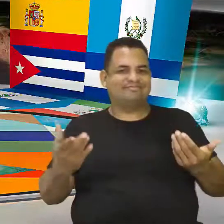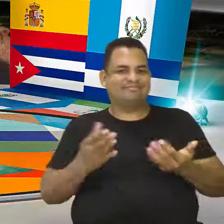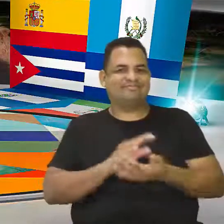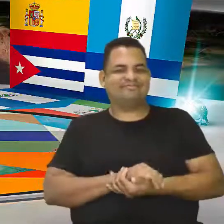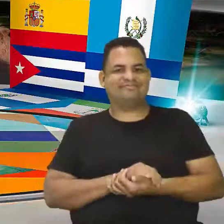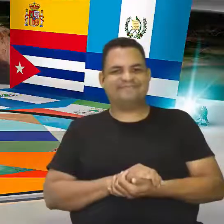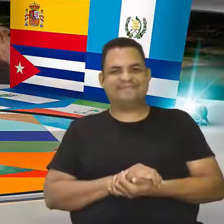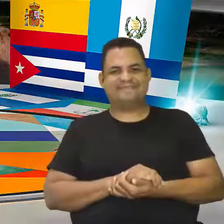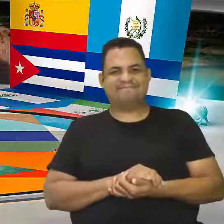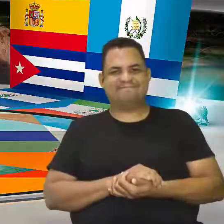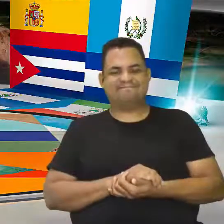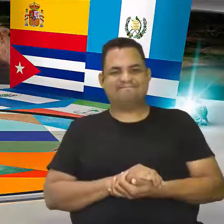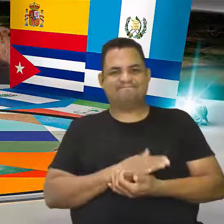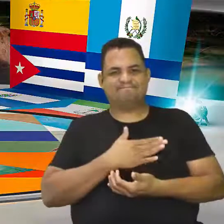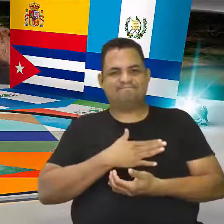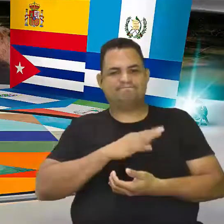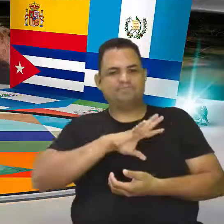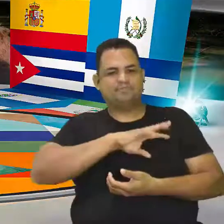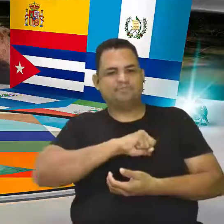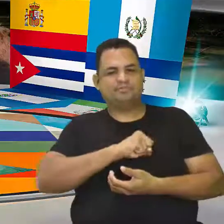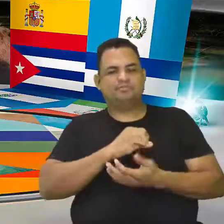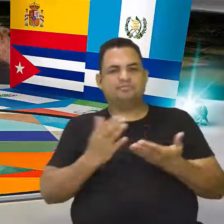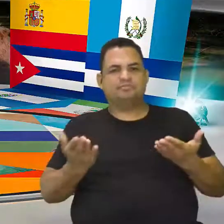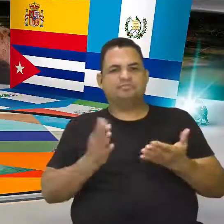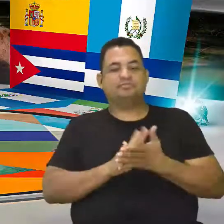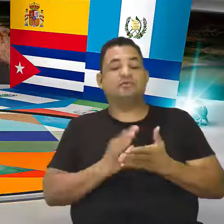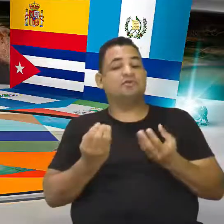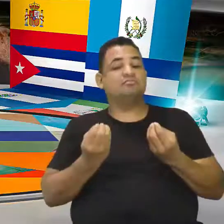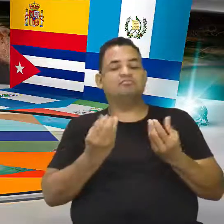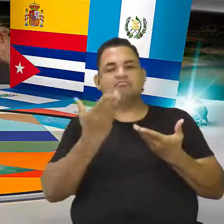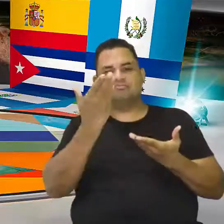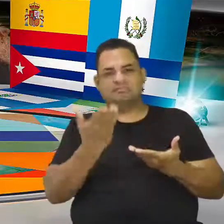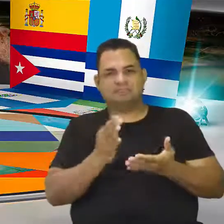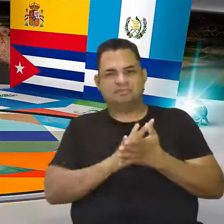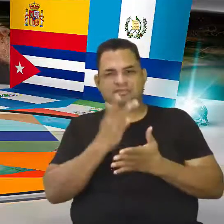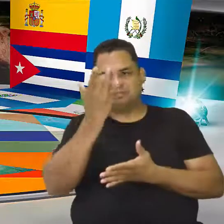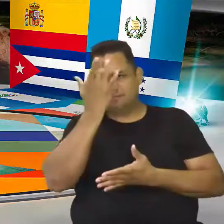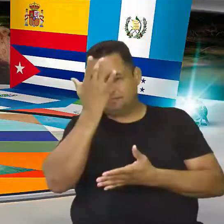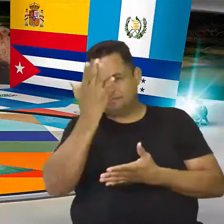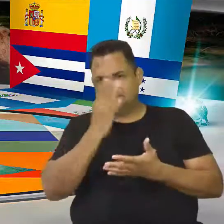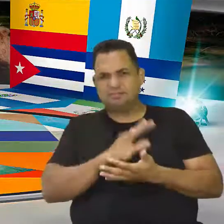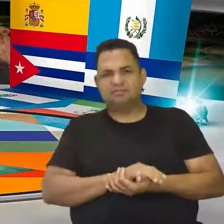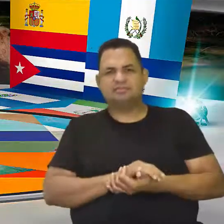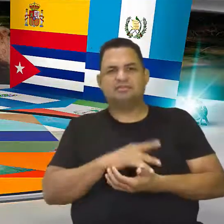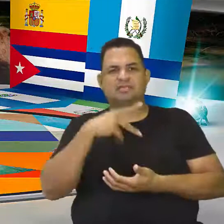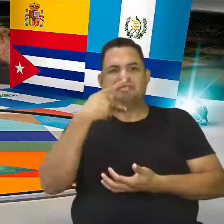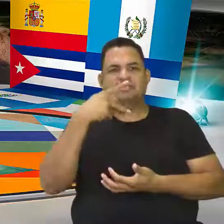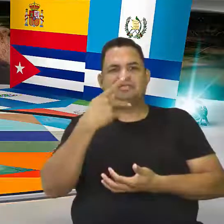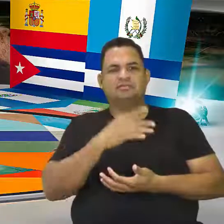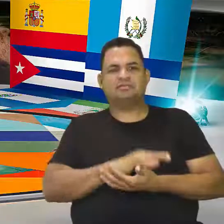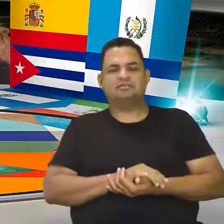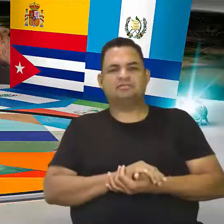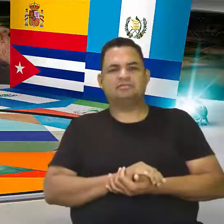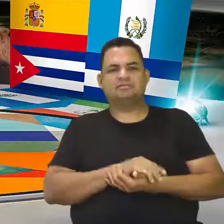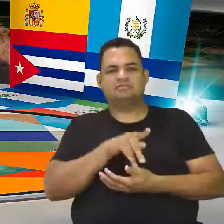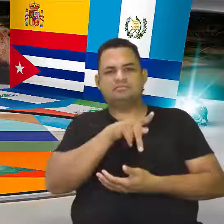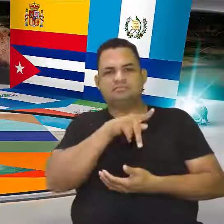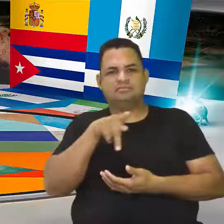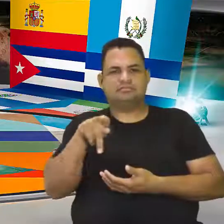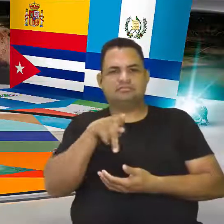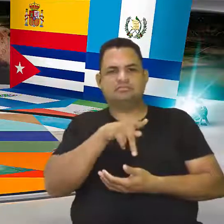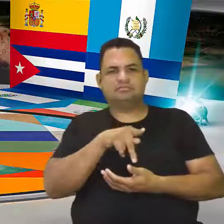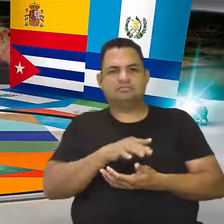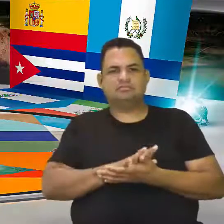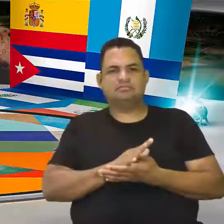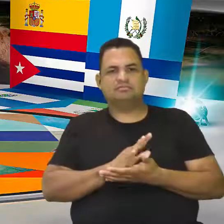Voltamos! Voltamos, mis amores! Como estamos? Foi fácil, não foi? Diz aí. A prof trouxe